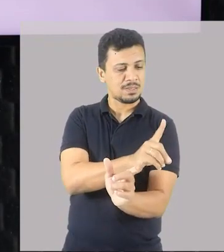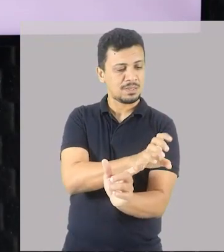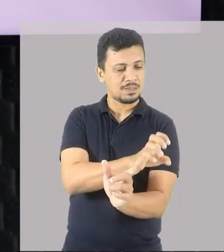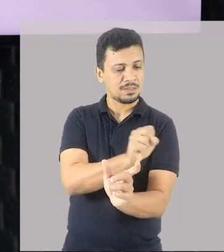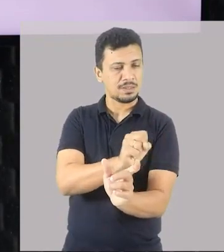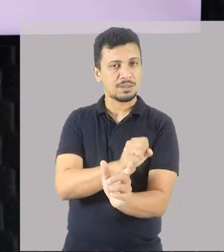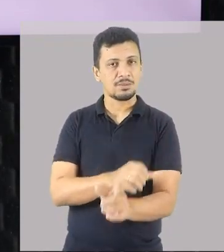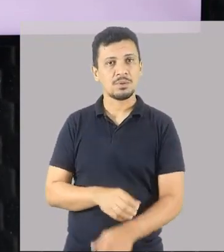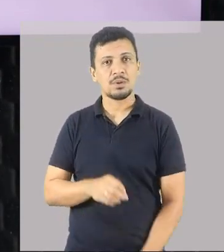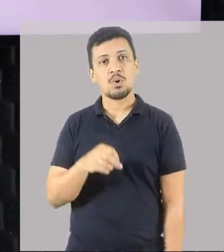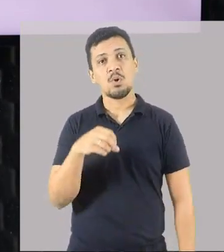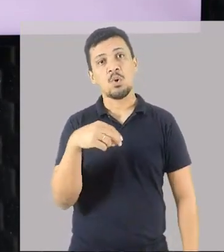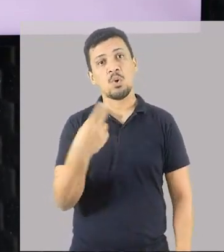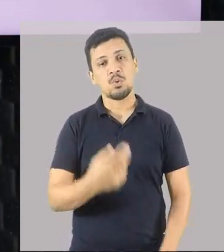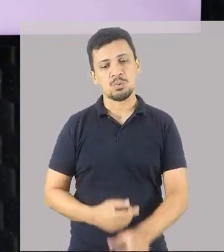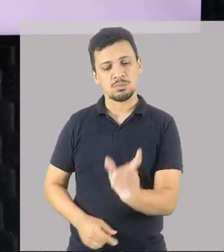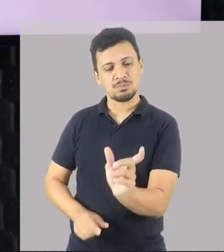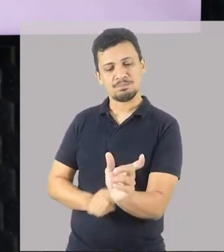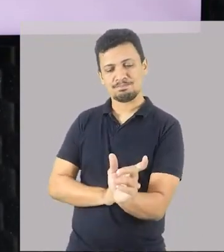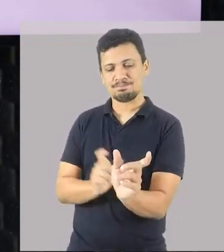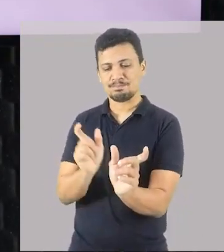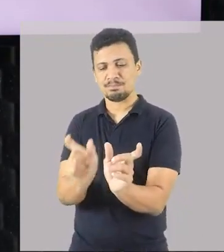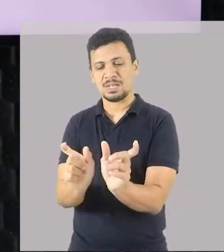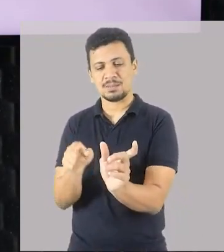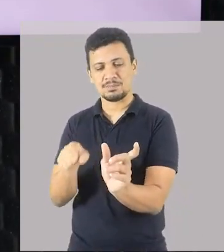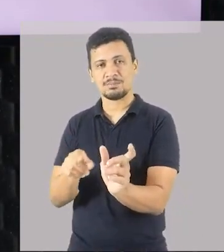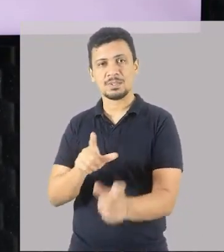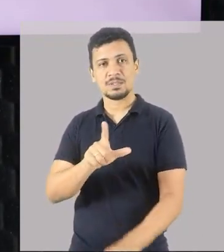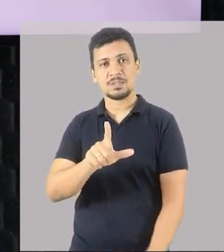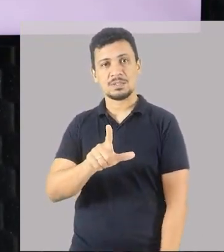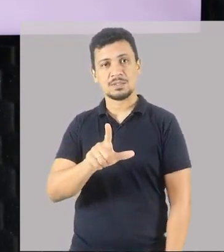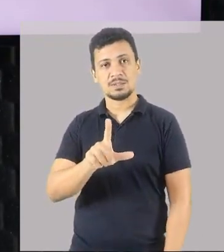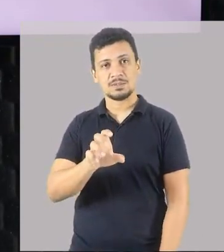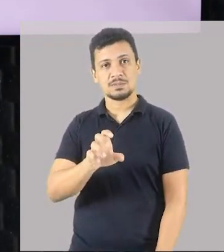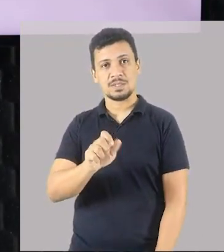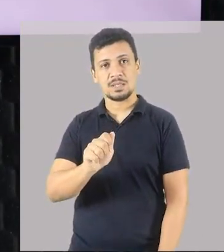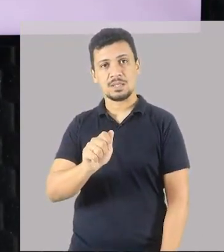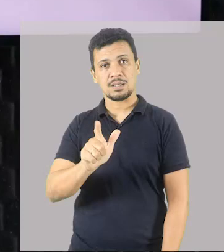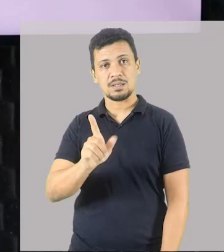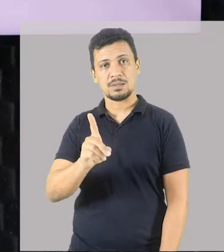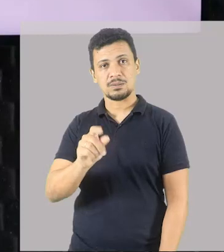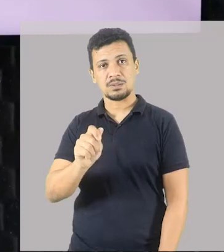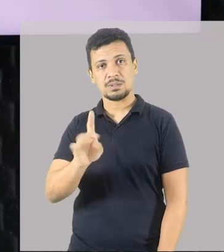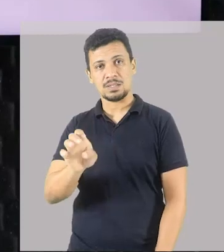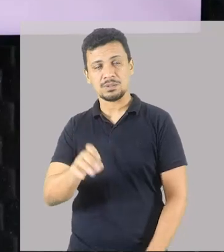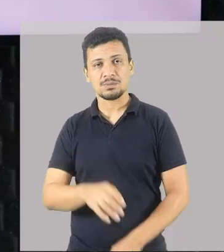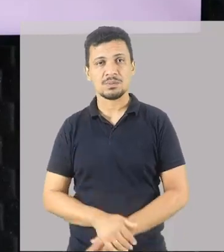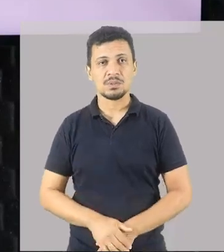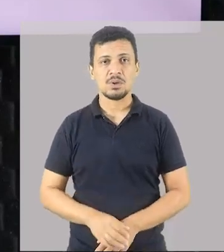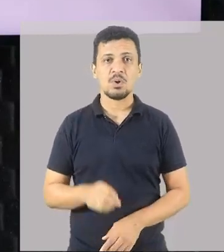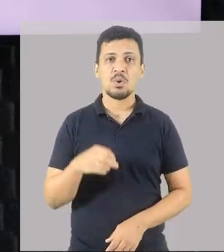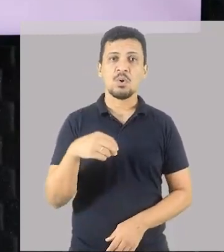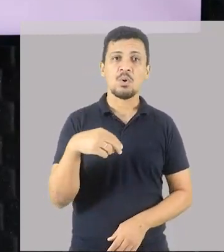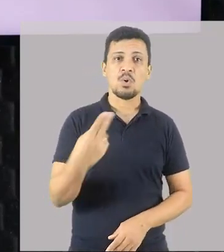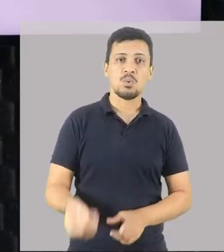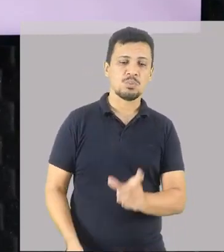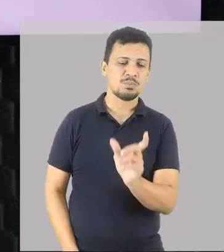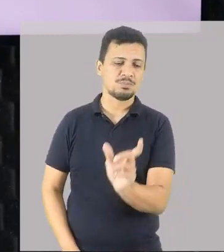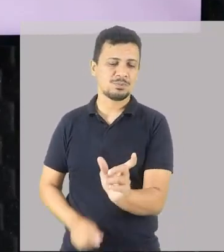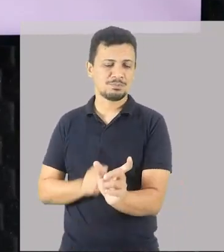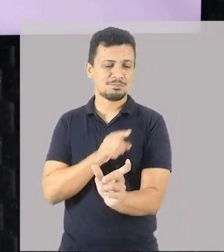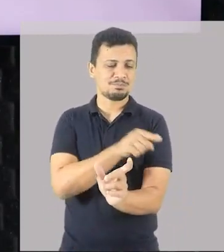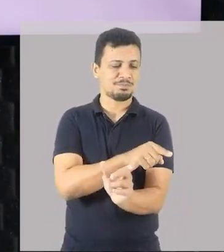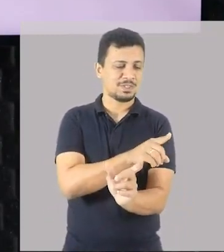falar lealdade, formar lealdade é uma outra palavra. Eu posso formar